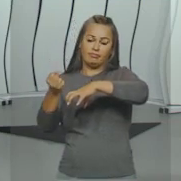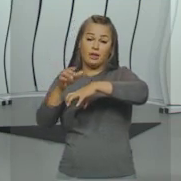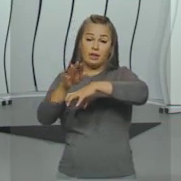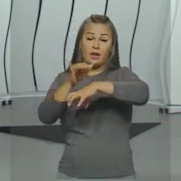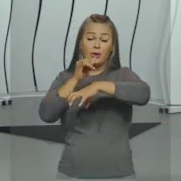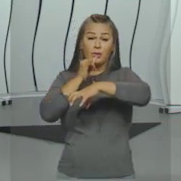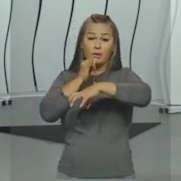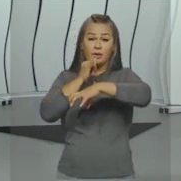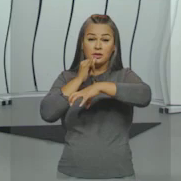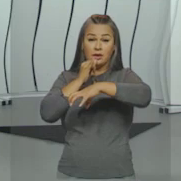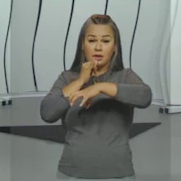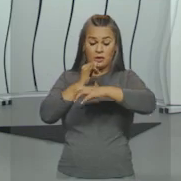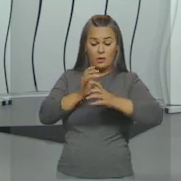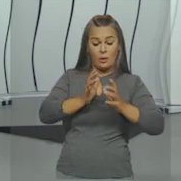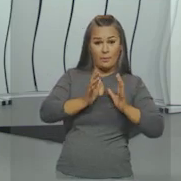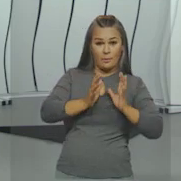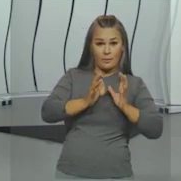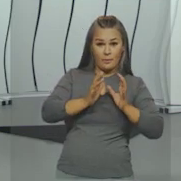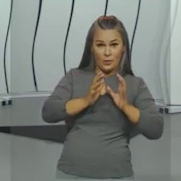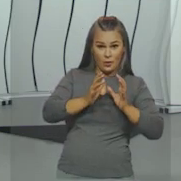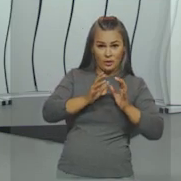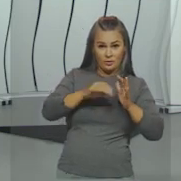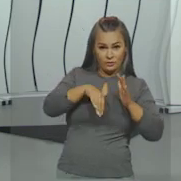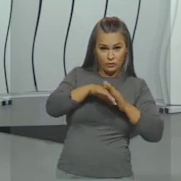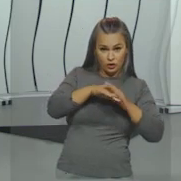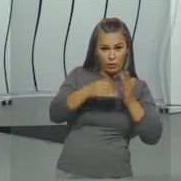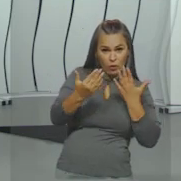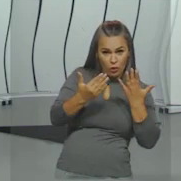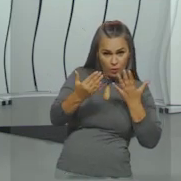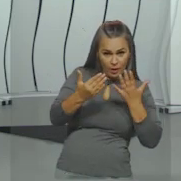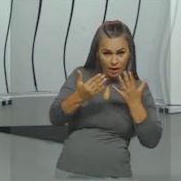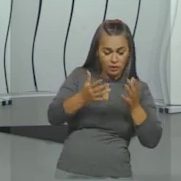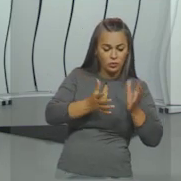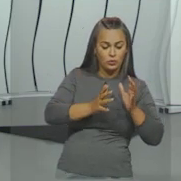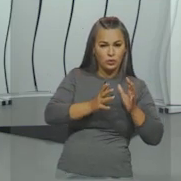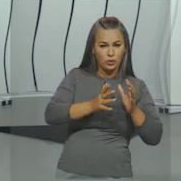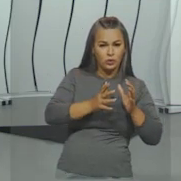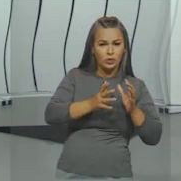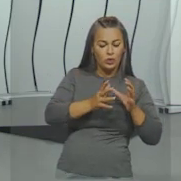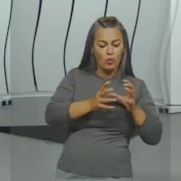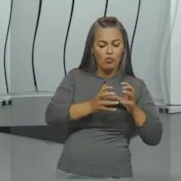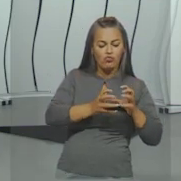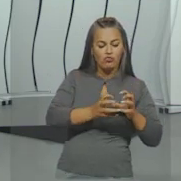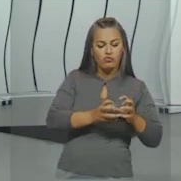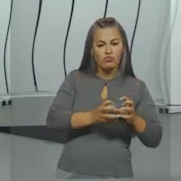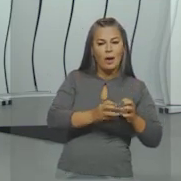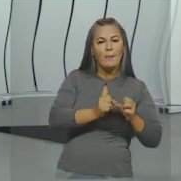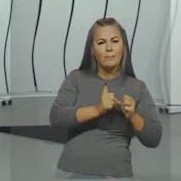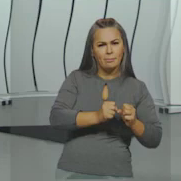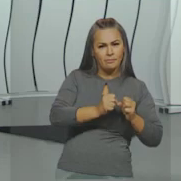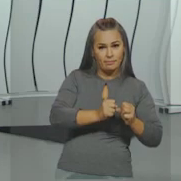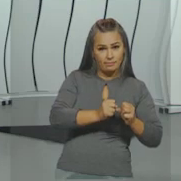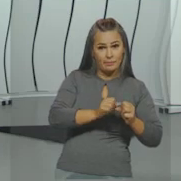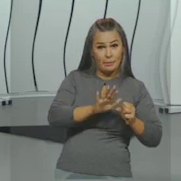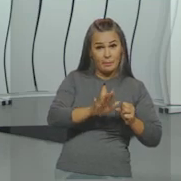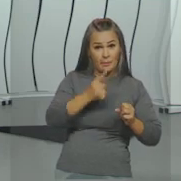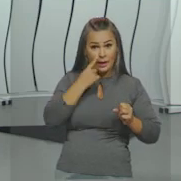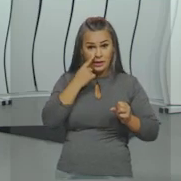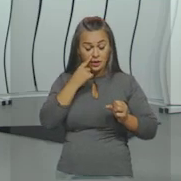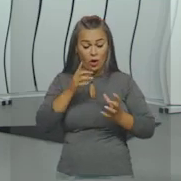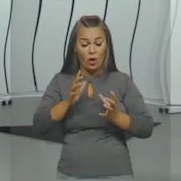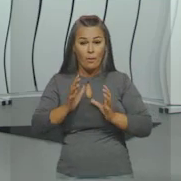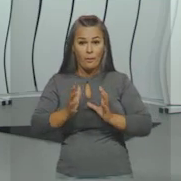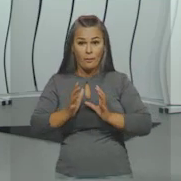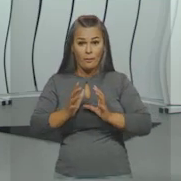uma bola de futebol vazia, porque o gás pesa. E esses gases ao nosso redor, ele faz pressão no nosso